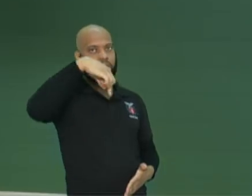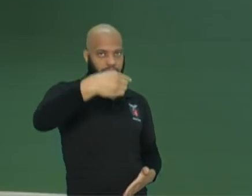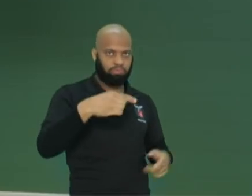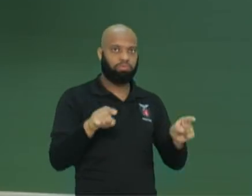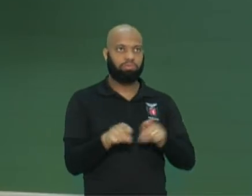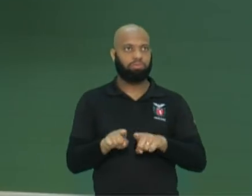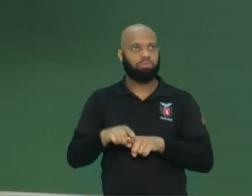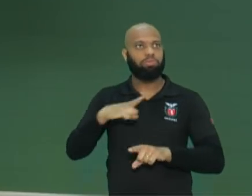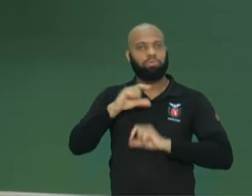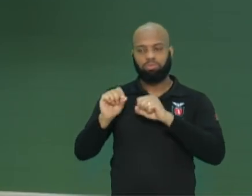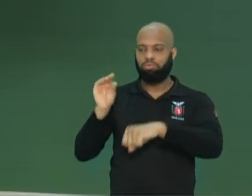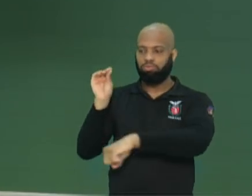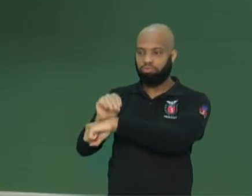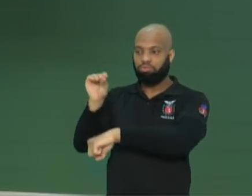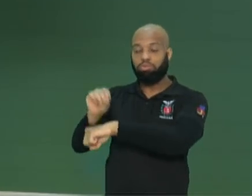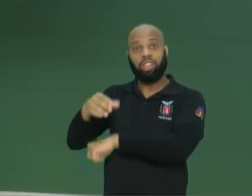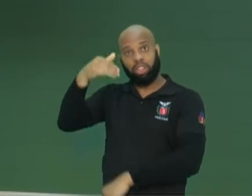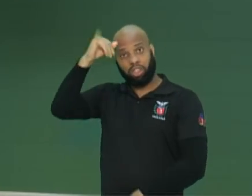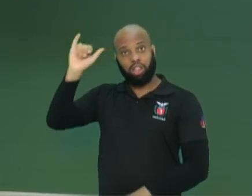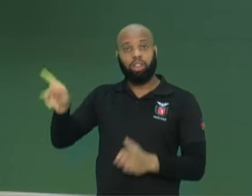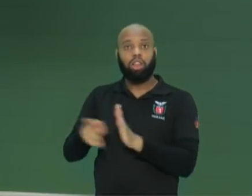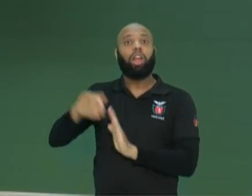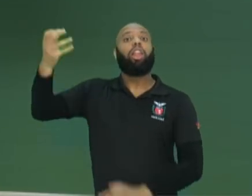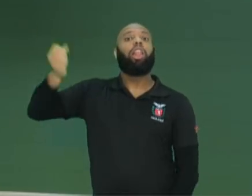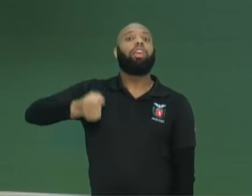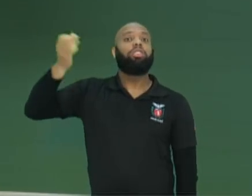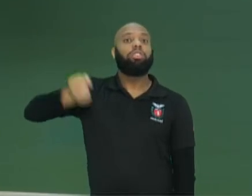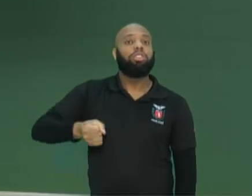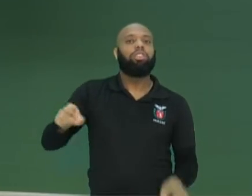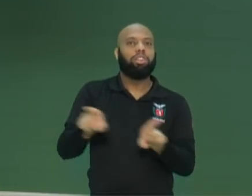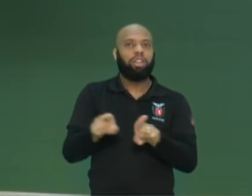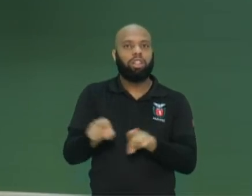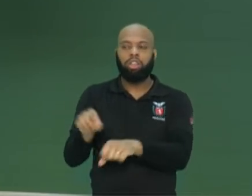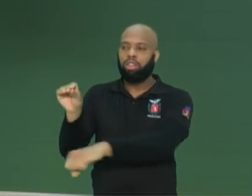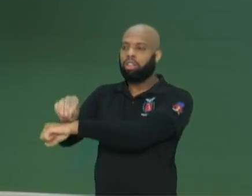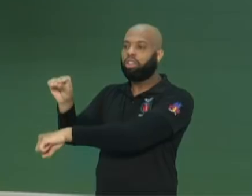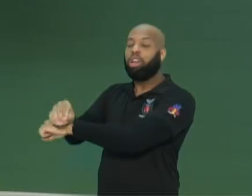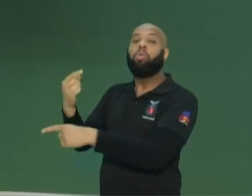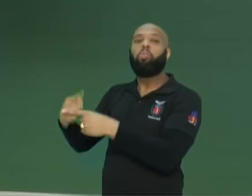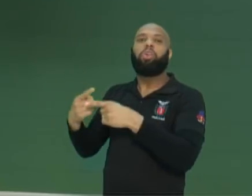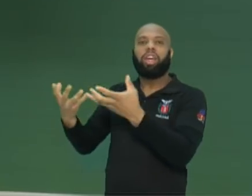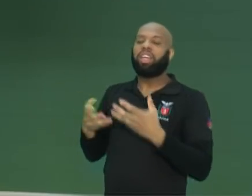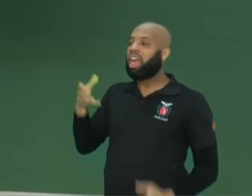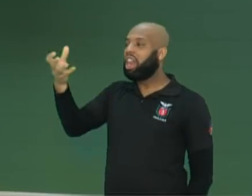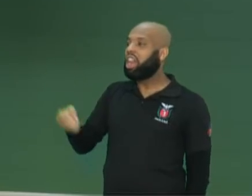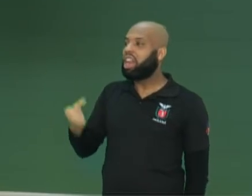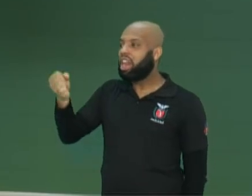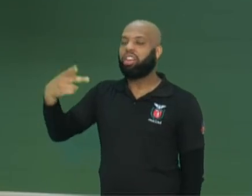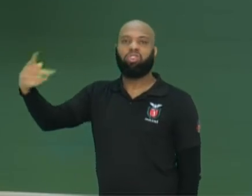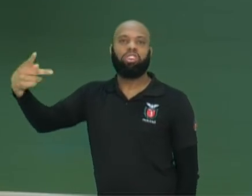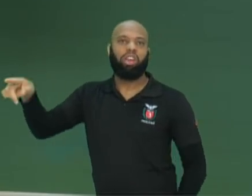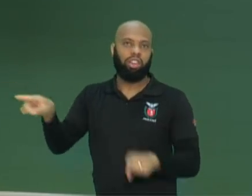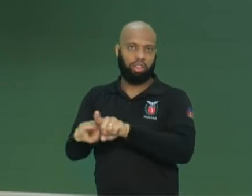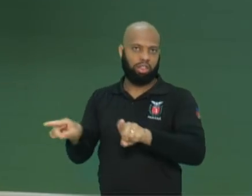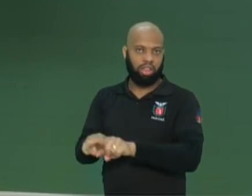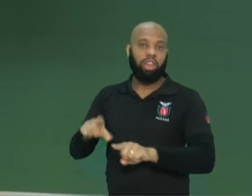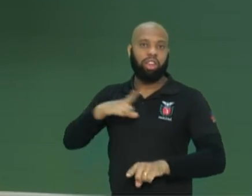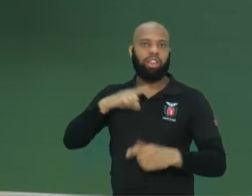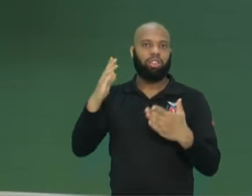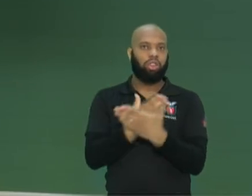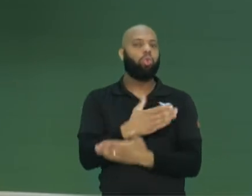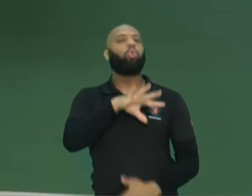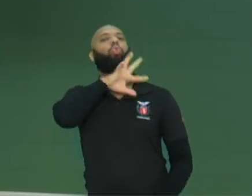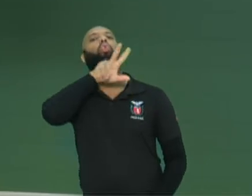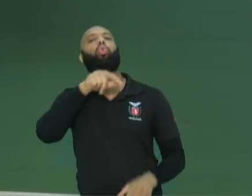E também do gado leiteiro ou do gado para produção de leite ali. Então, nós temos os animais, né,